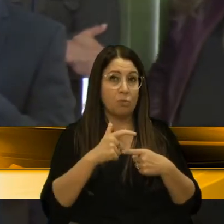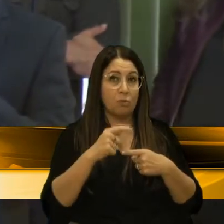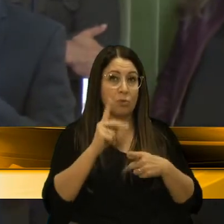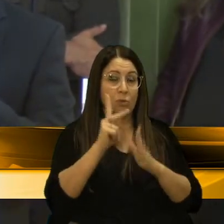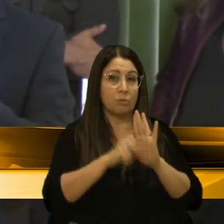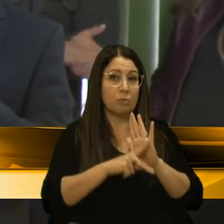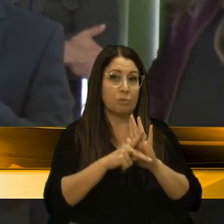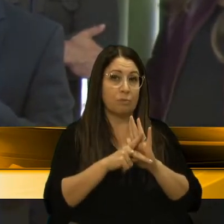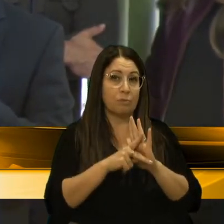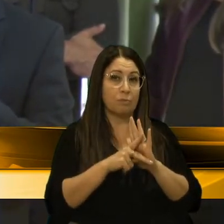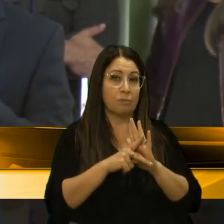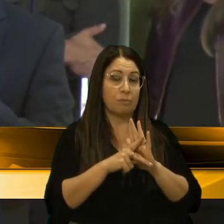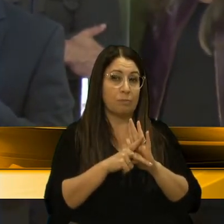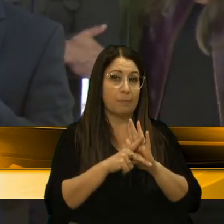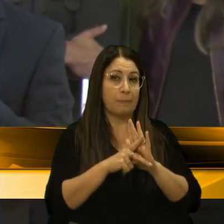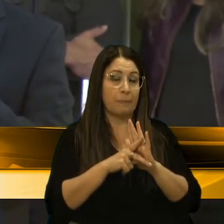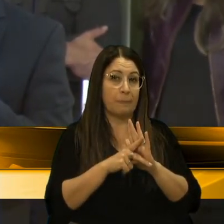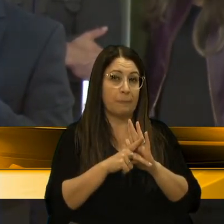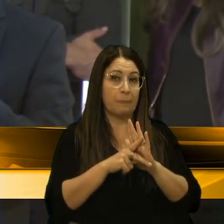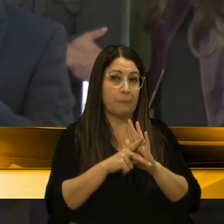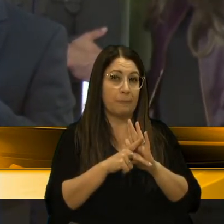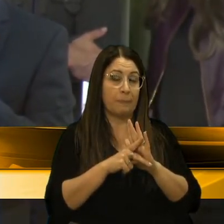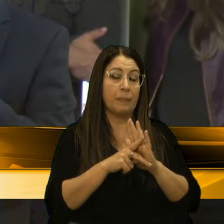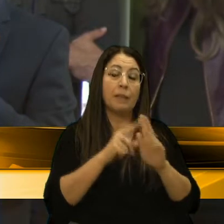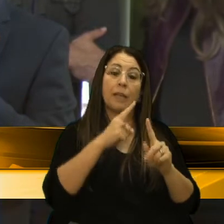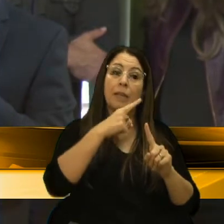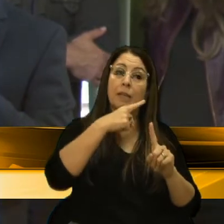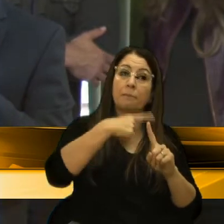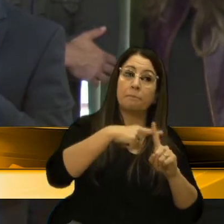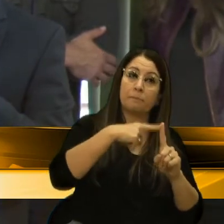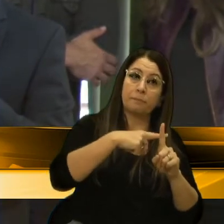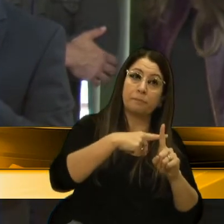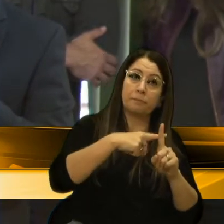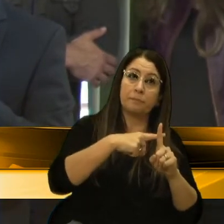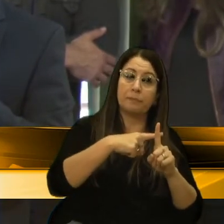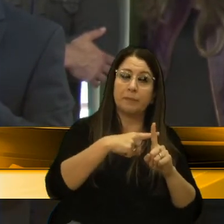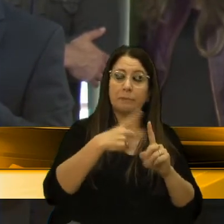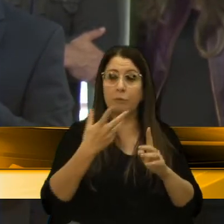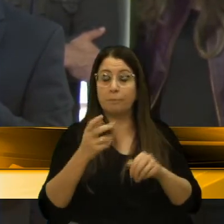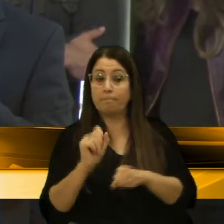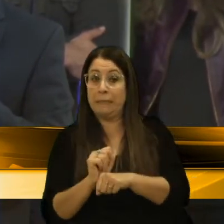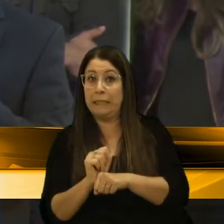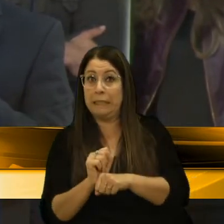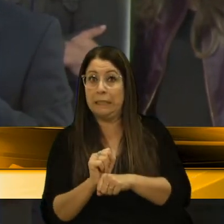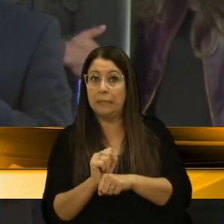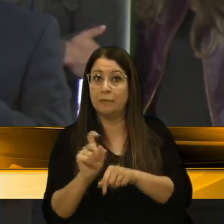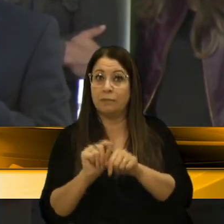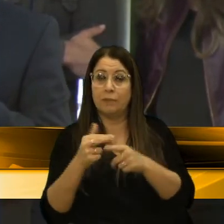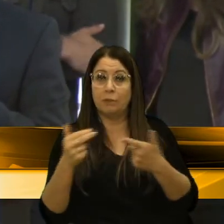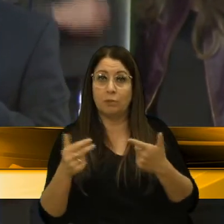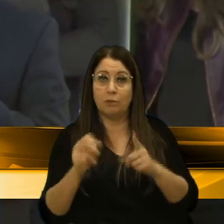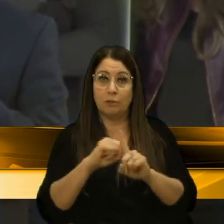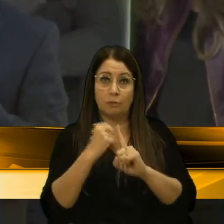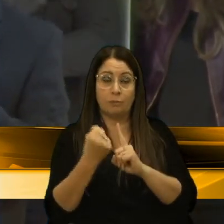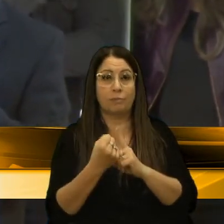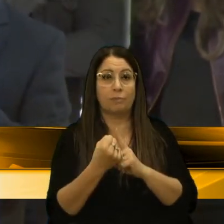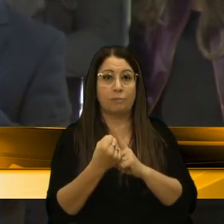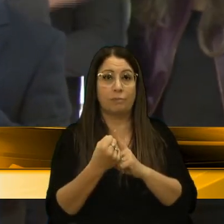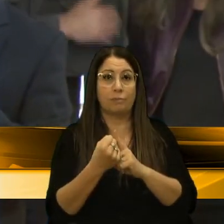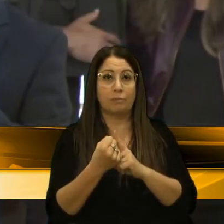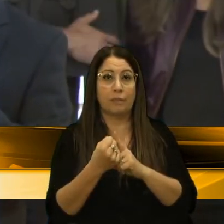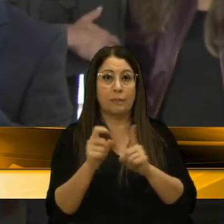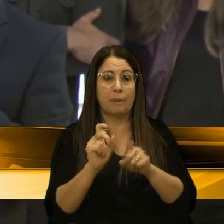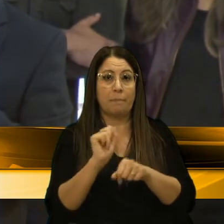projeto ele é positivo, mas ele nos embreta socialmente. E embreta o